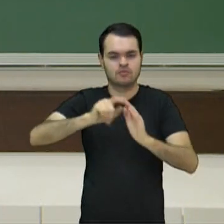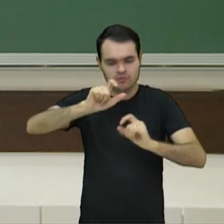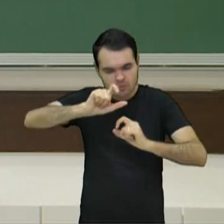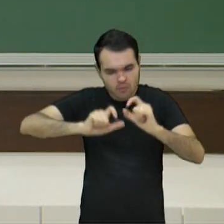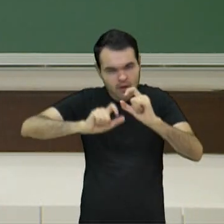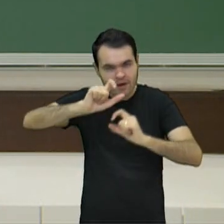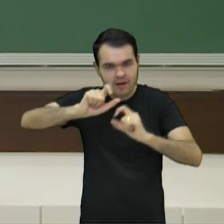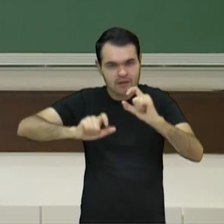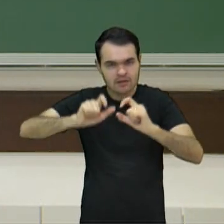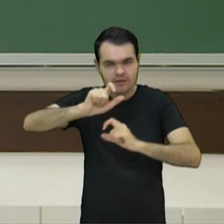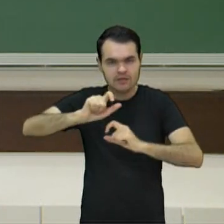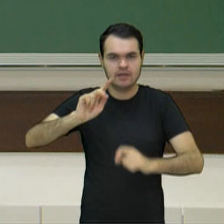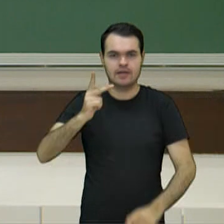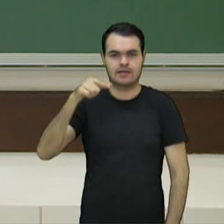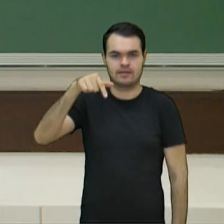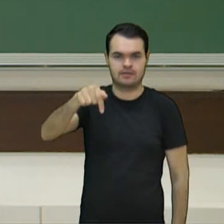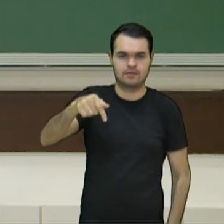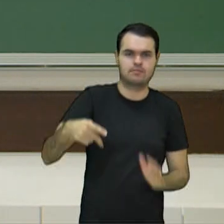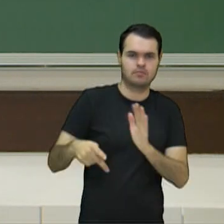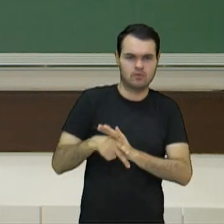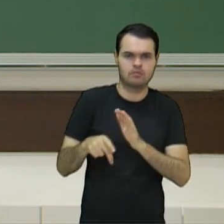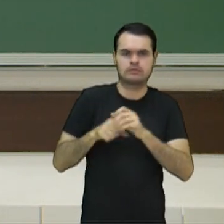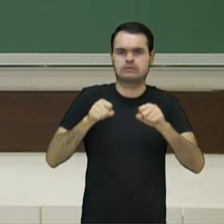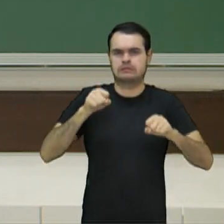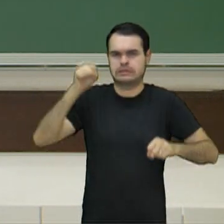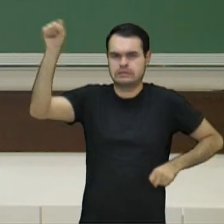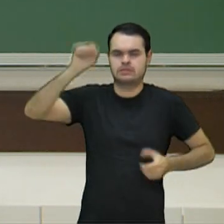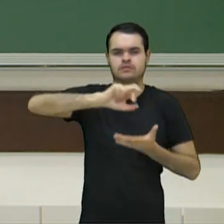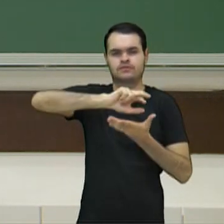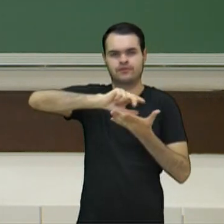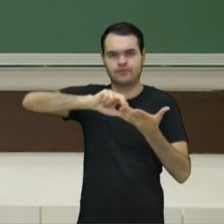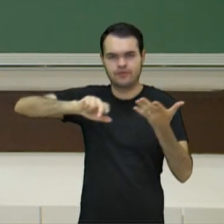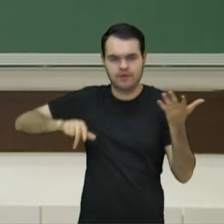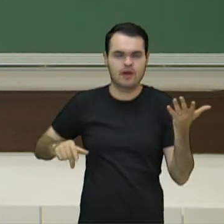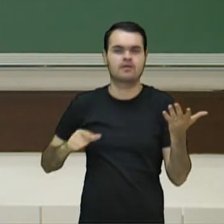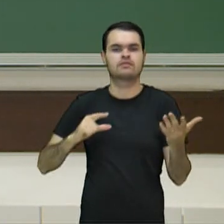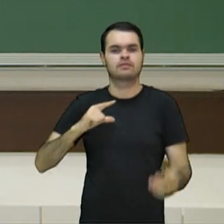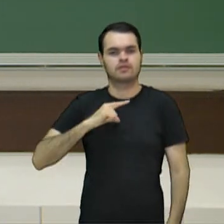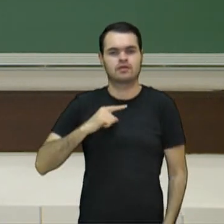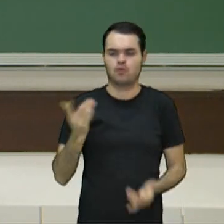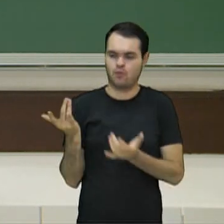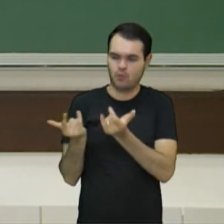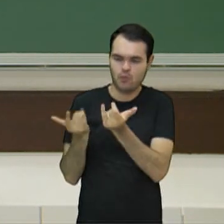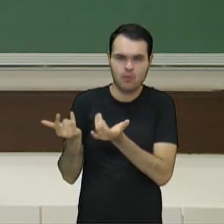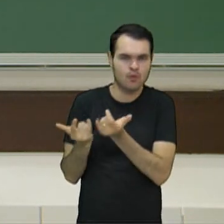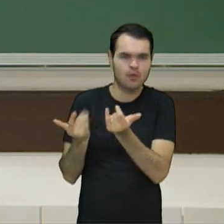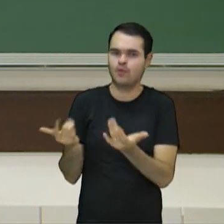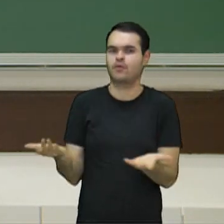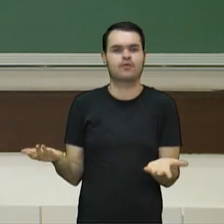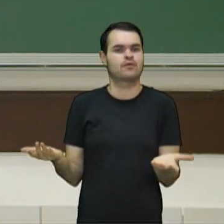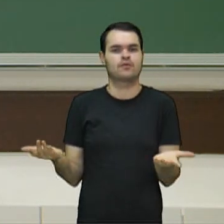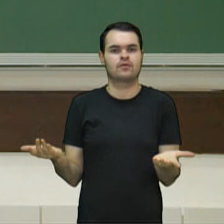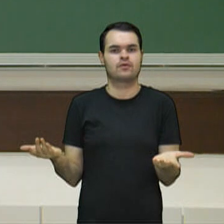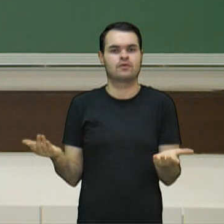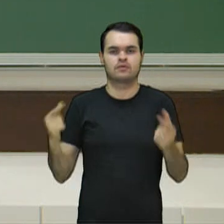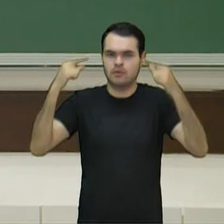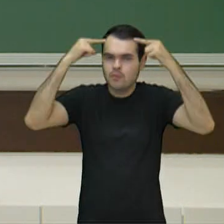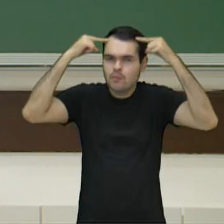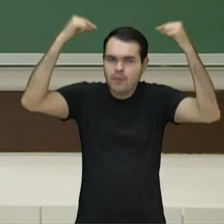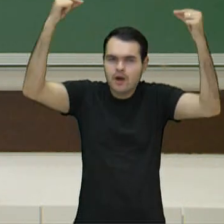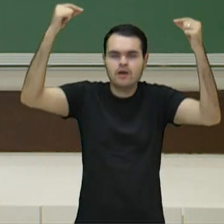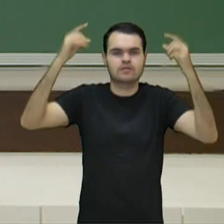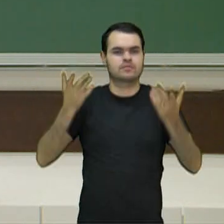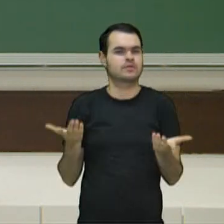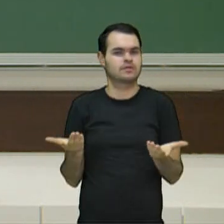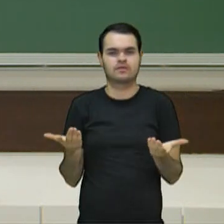que tem a questão dos heróis, né, do quadrinho, assim como o Homem-Aranha, assim como o Batman,